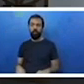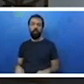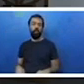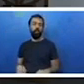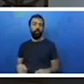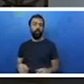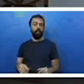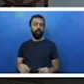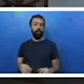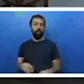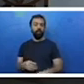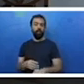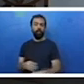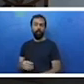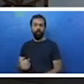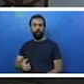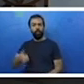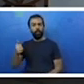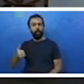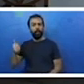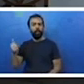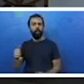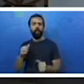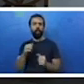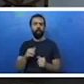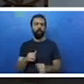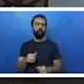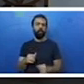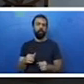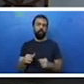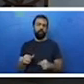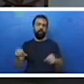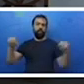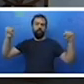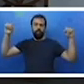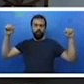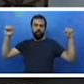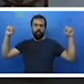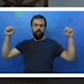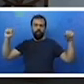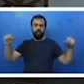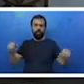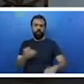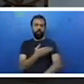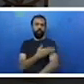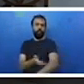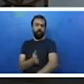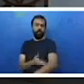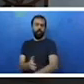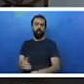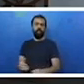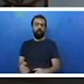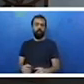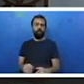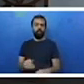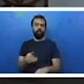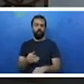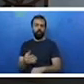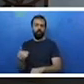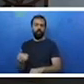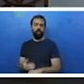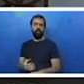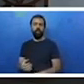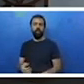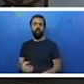militares. Então, os primeiros exercícios, os primeiros tipos de prática de educação física, elas foram primeiramente desenvolvidas para treinamento